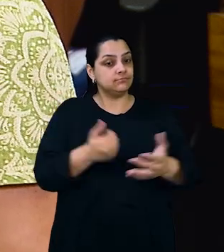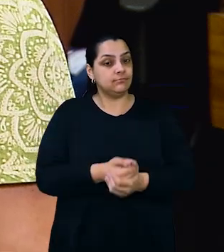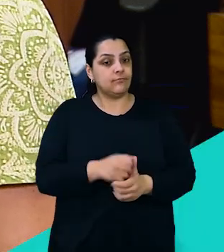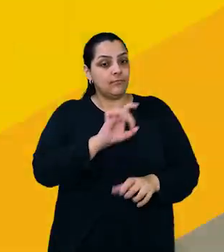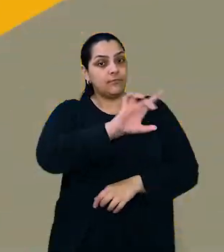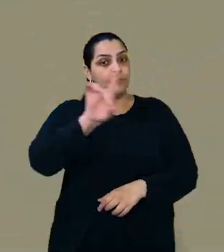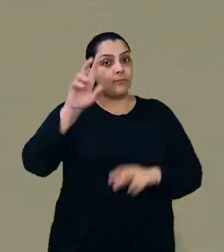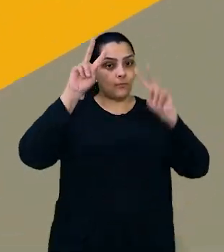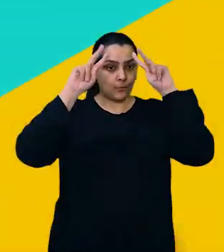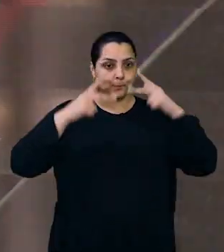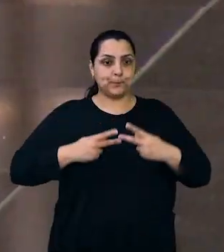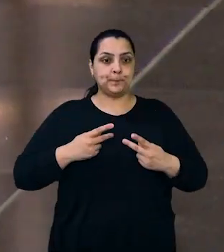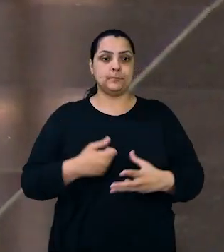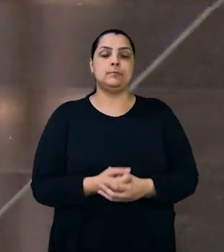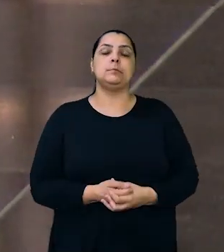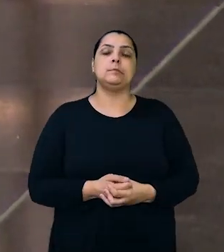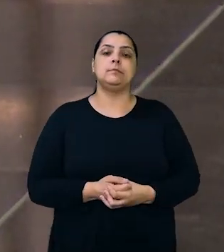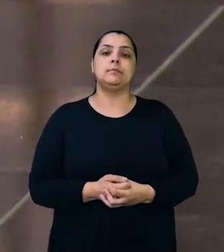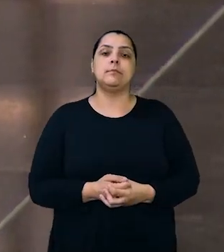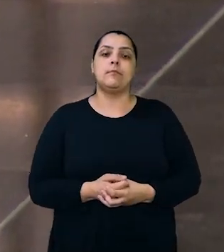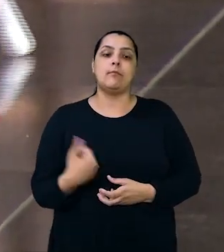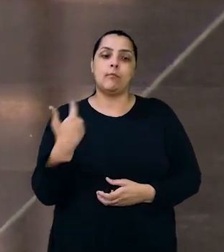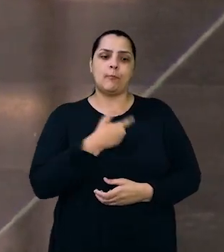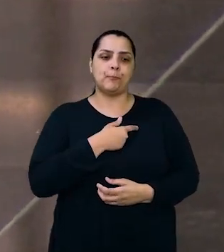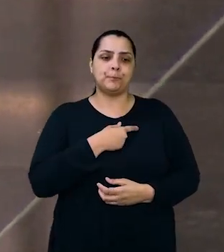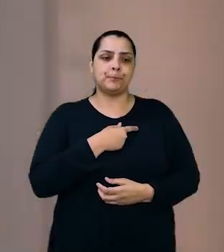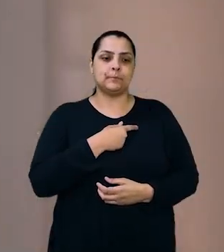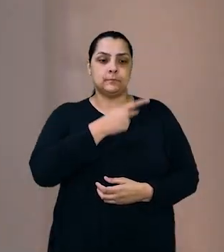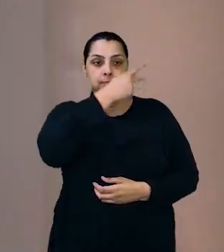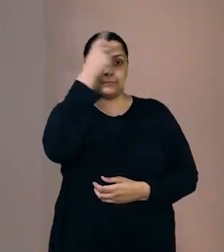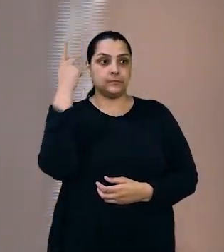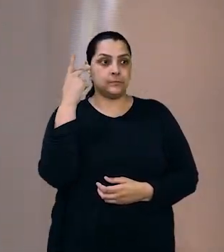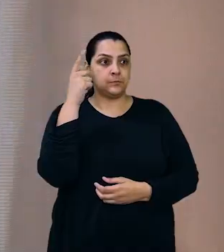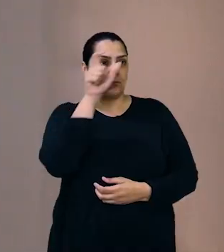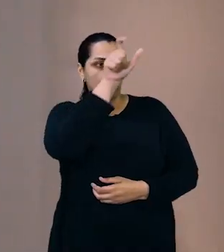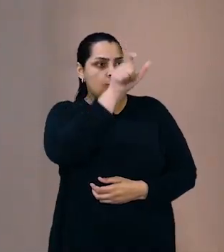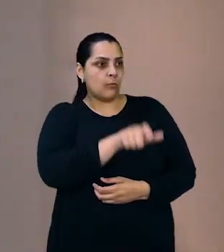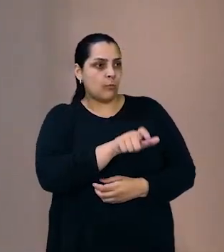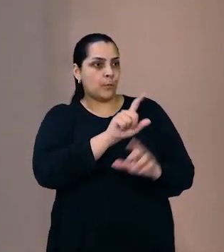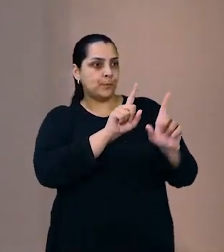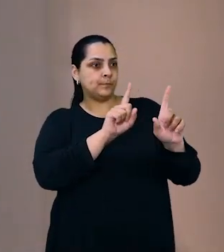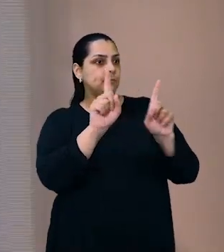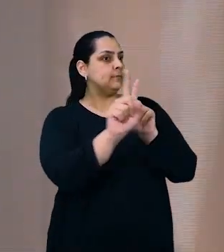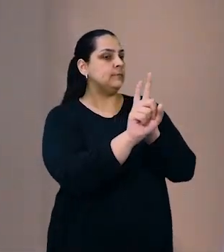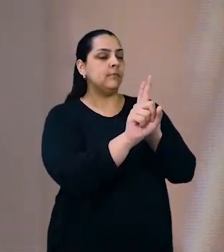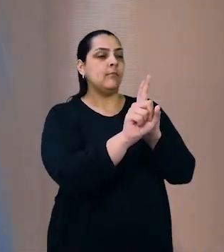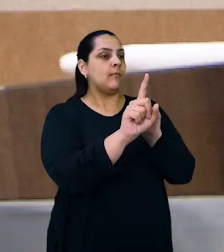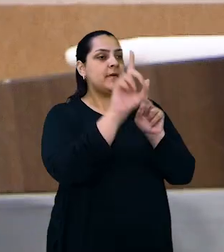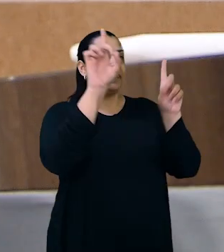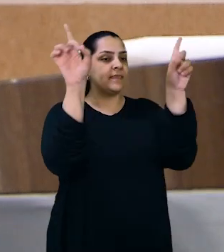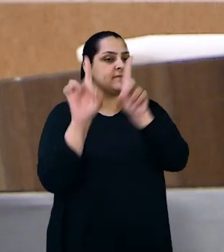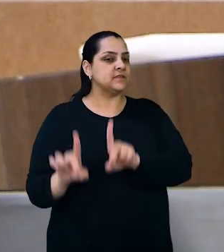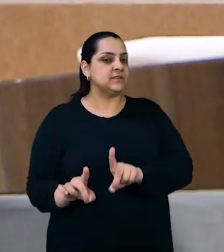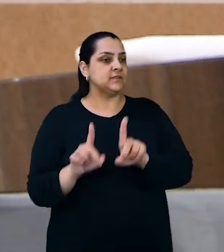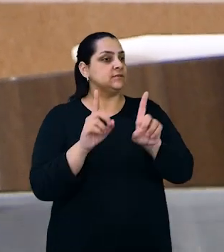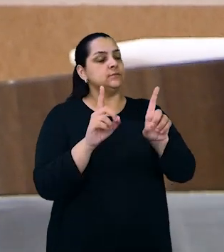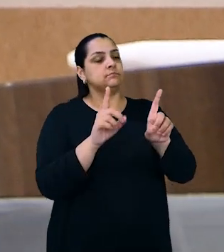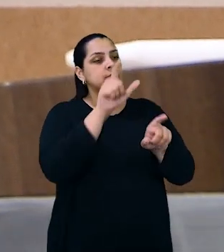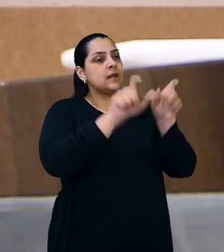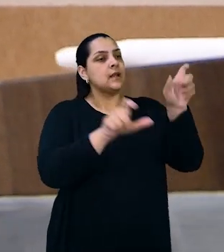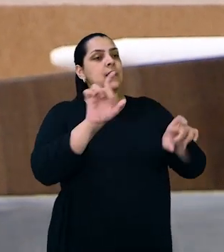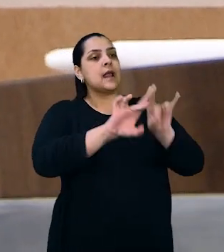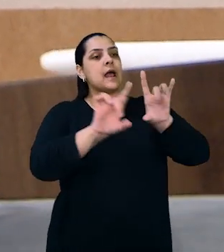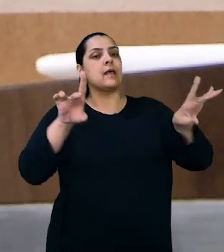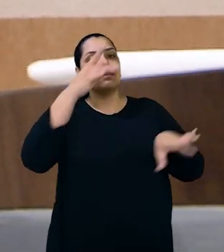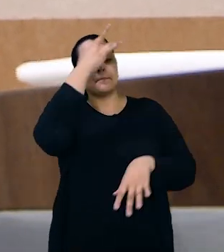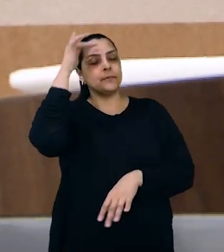cada ser humano. Nós aprendemos a enxergar a pessoa antes de enxergar a deficiência. Nós aprendemos que cada